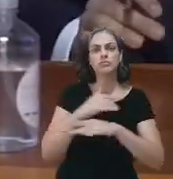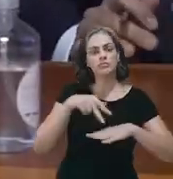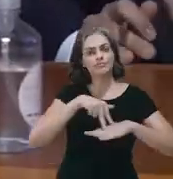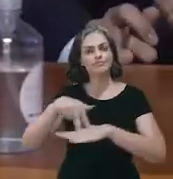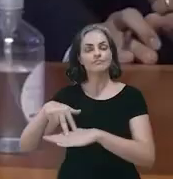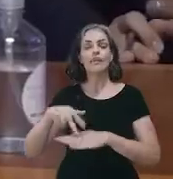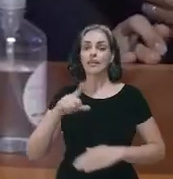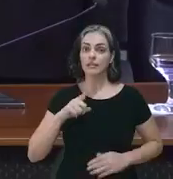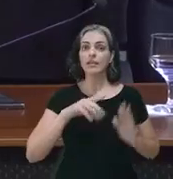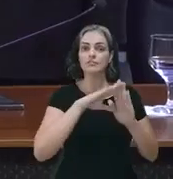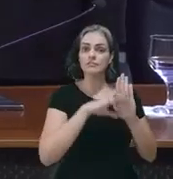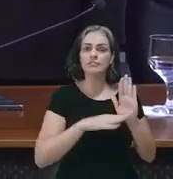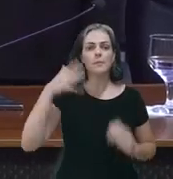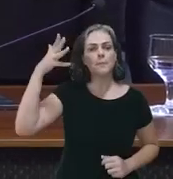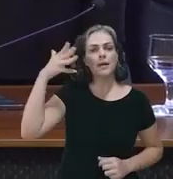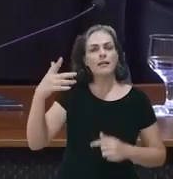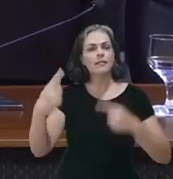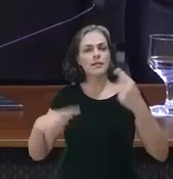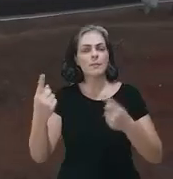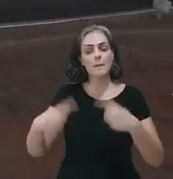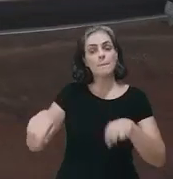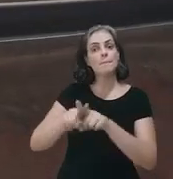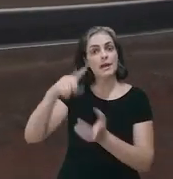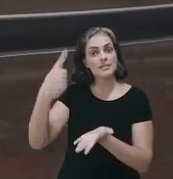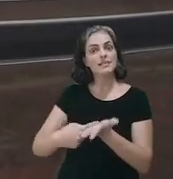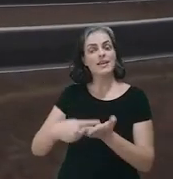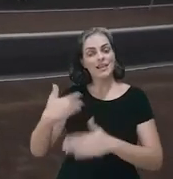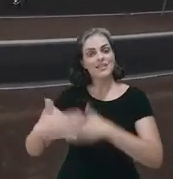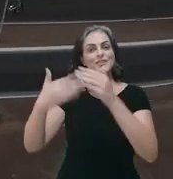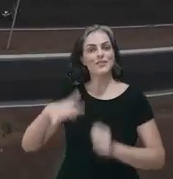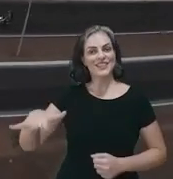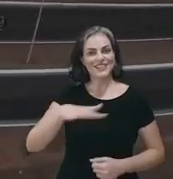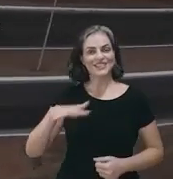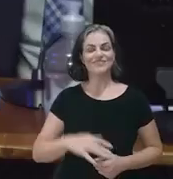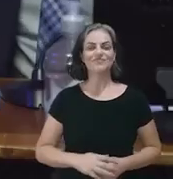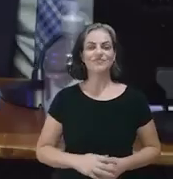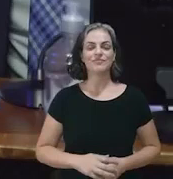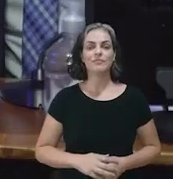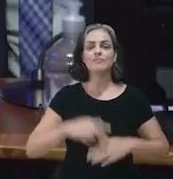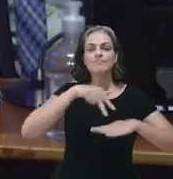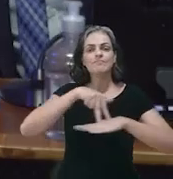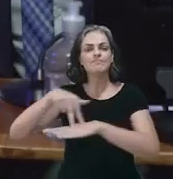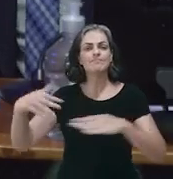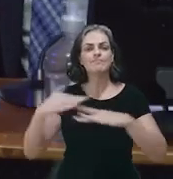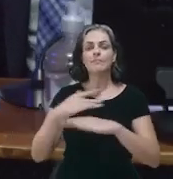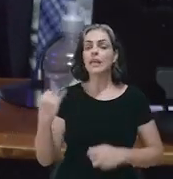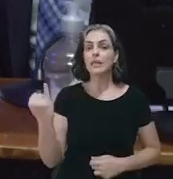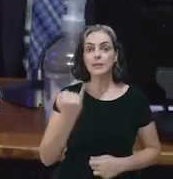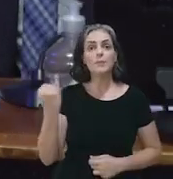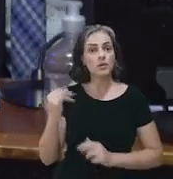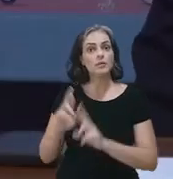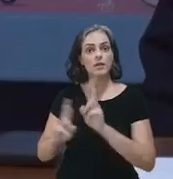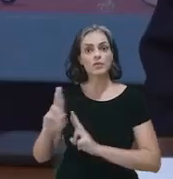programação conta com debates, palestras e fechamento de parcerias de fortalecimento do setor. Mobilidade urbana humaniza